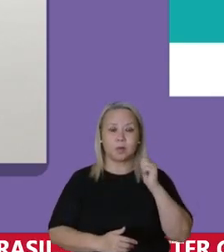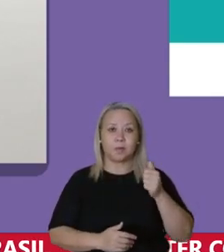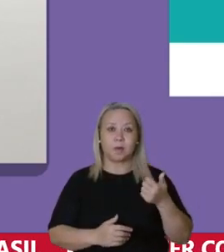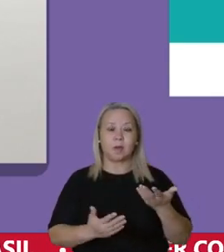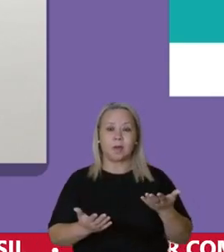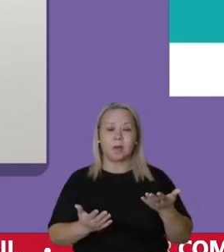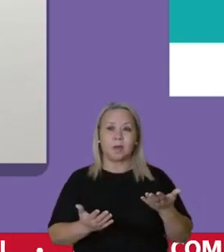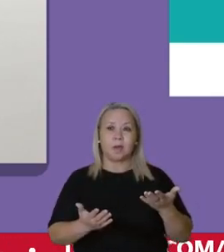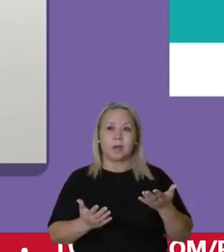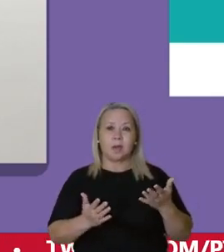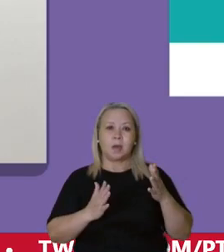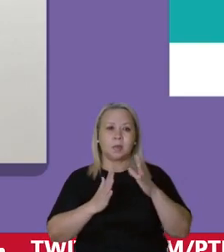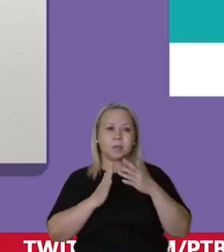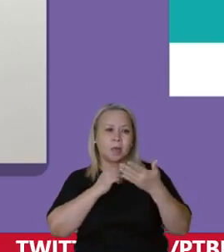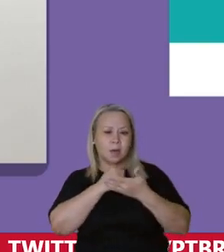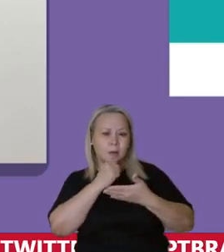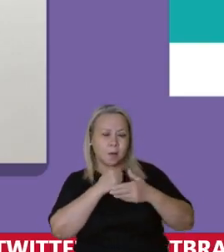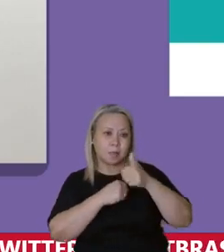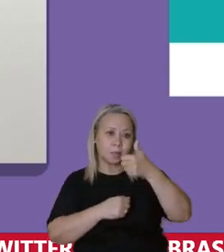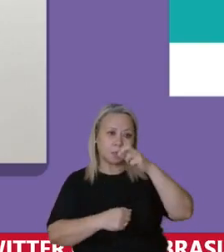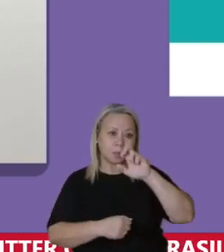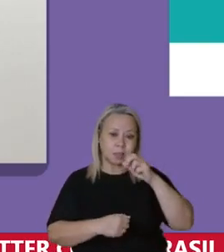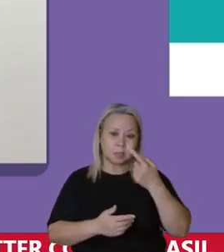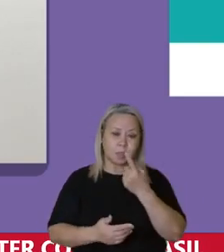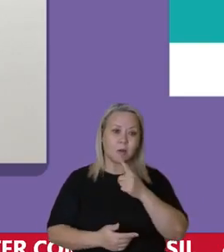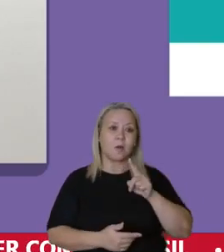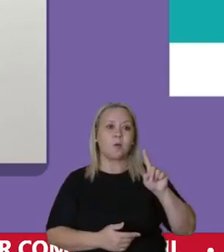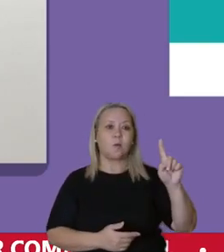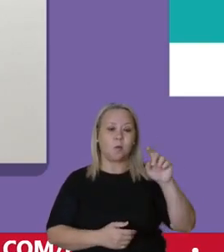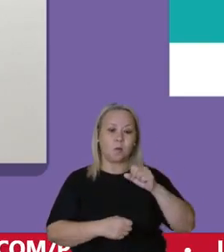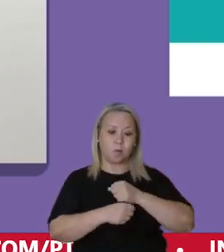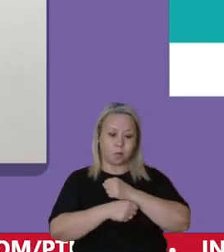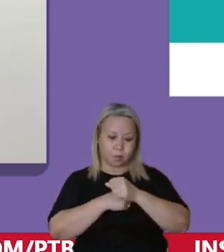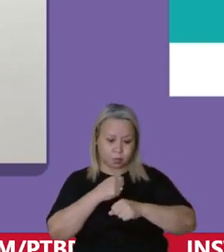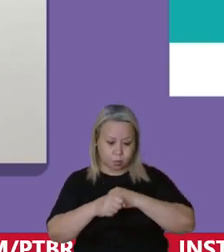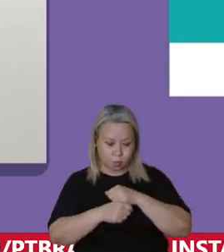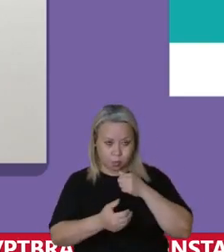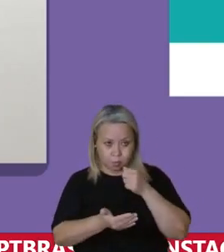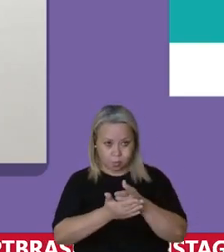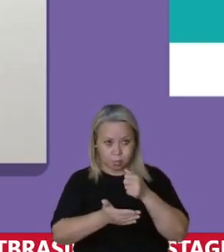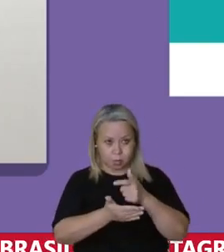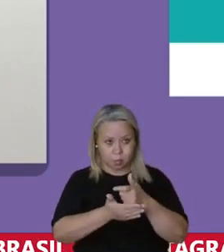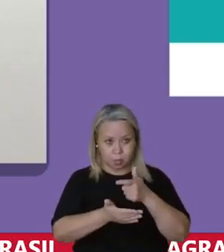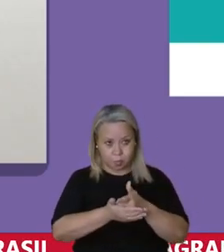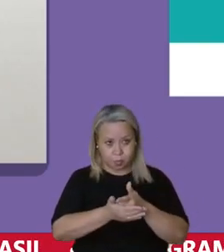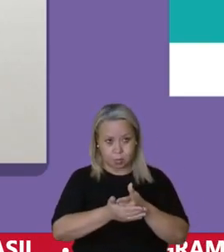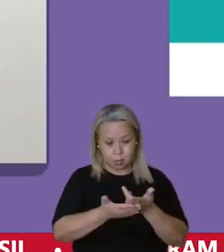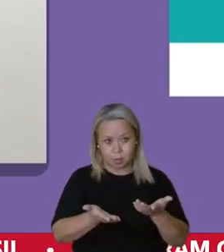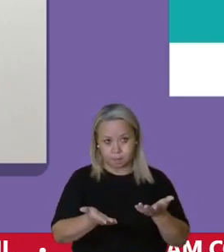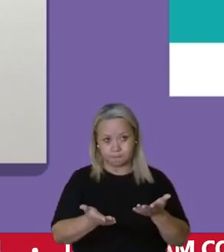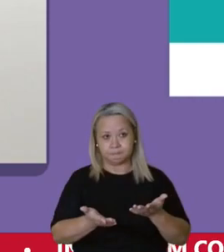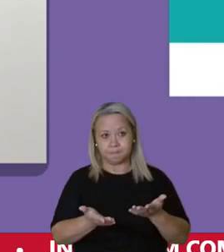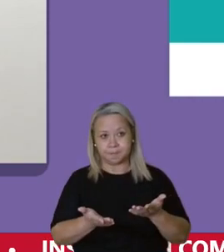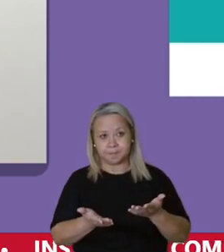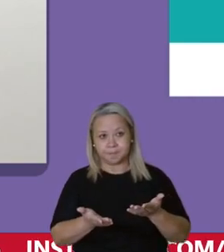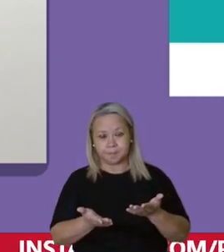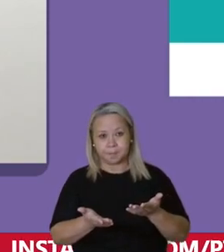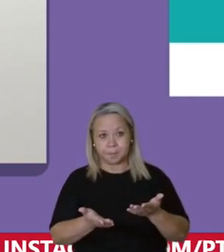base nos 15 últimos anos de contribuição, expurgando